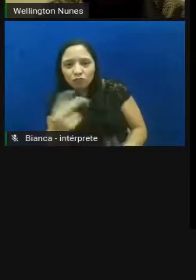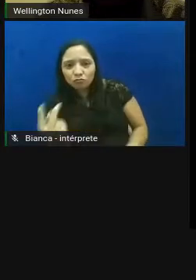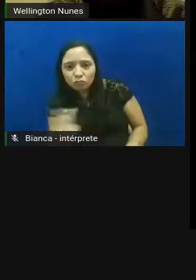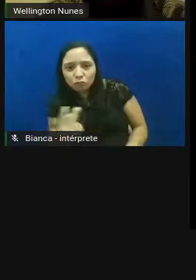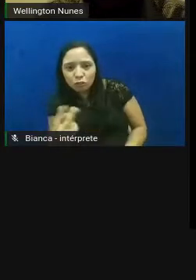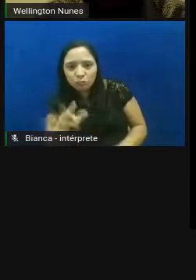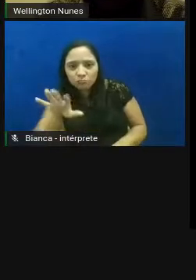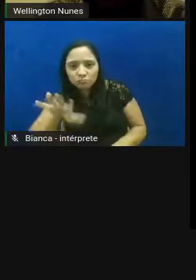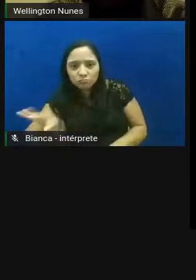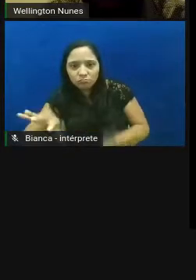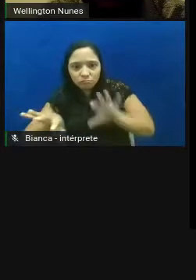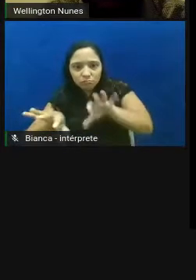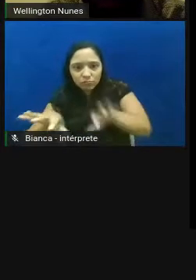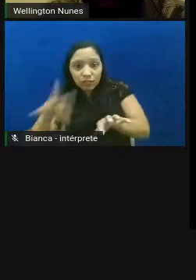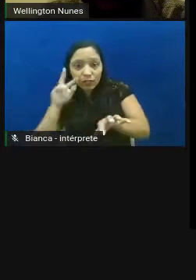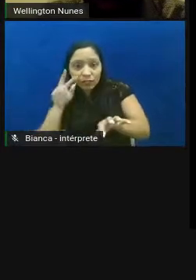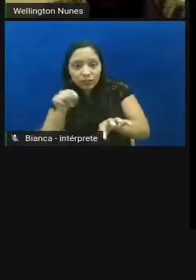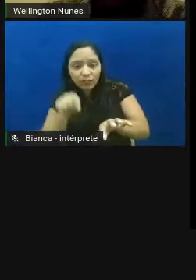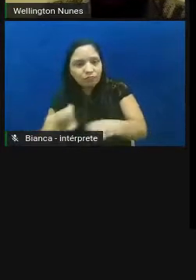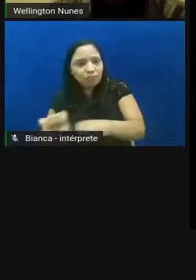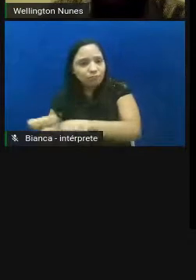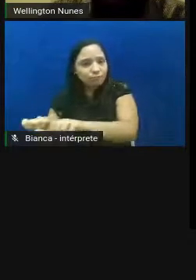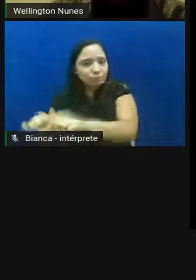lagos, é possível ver que ficou totalmente destruída.